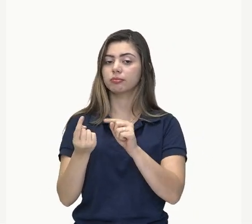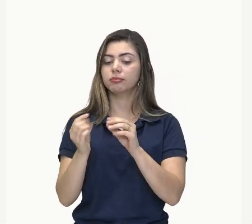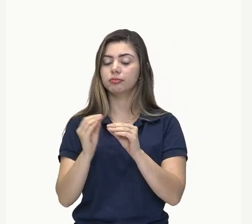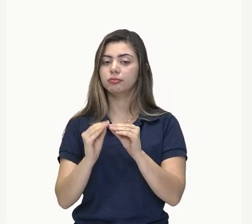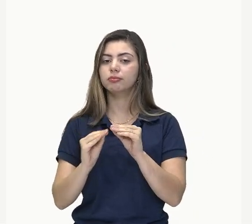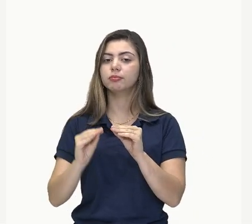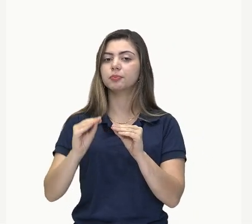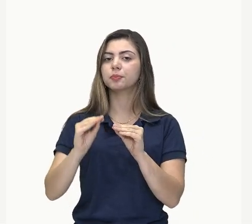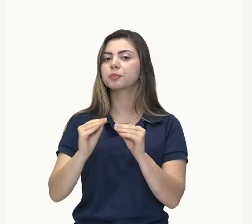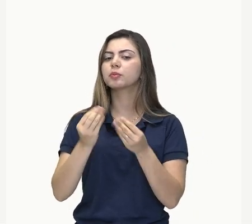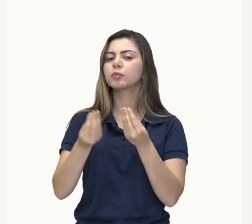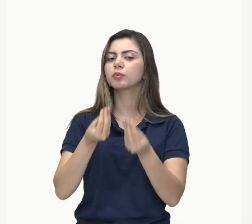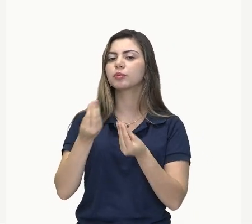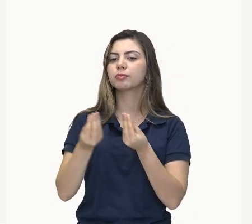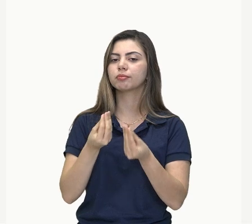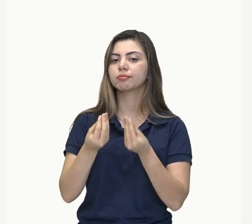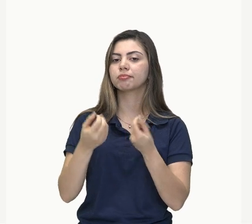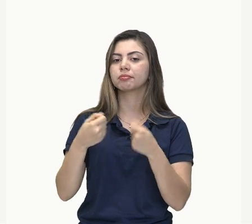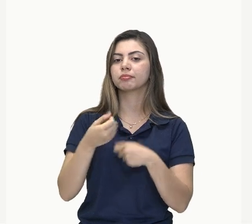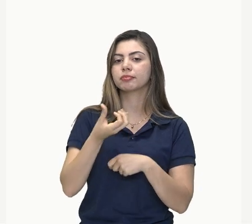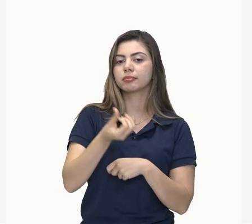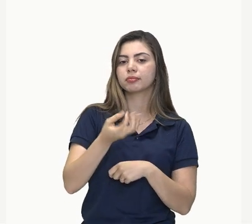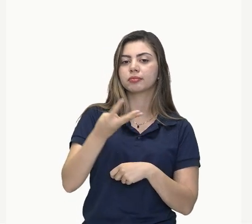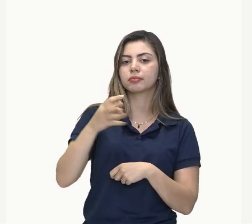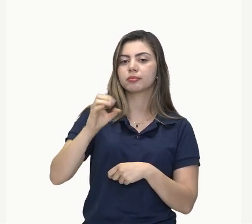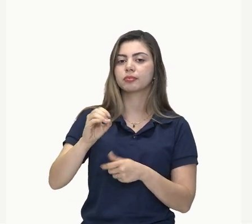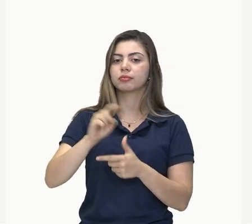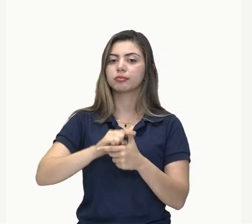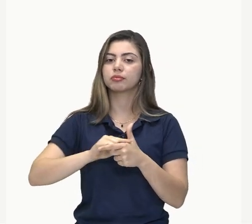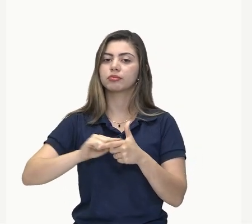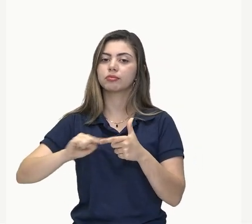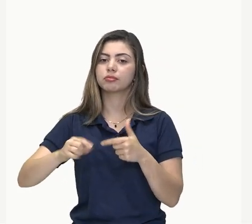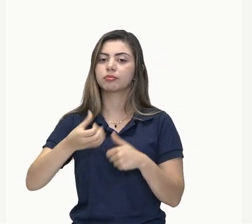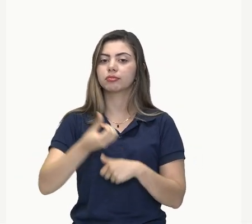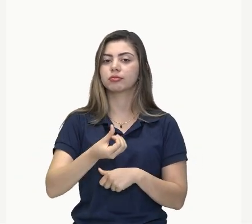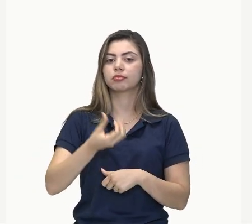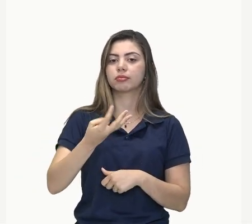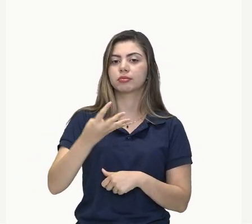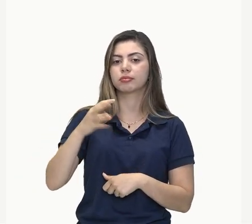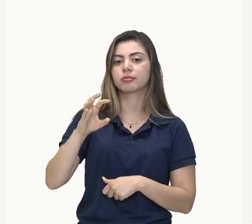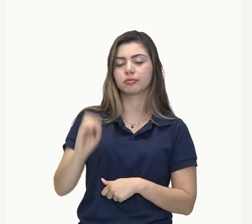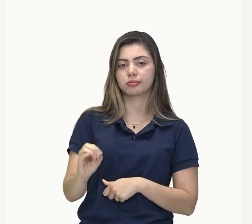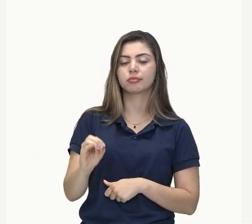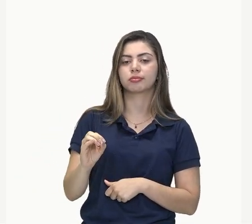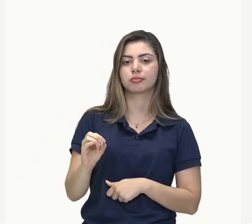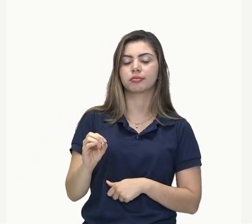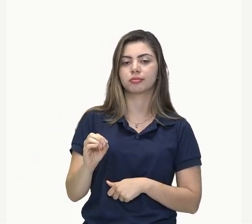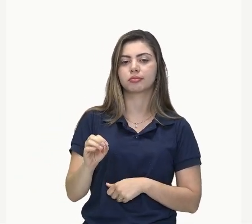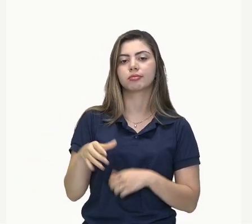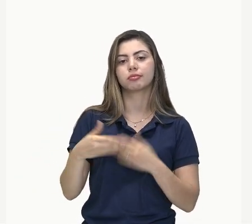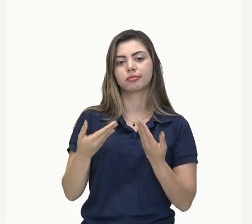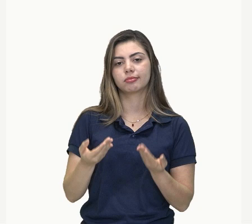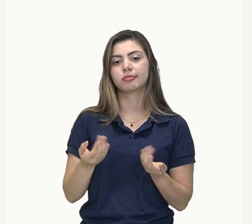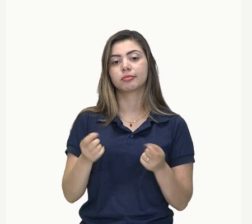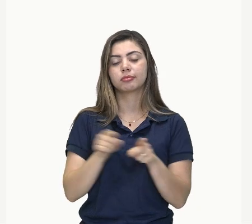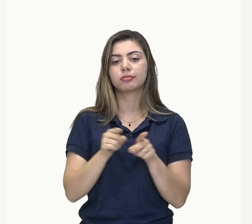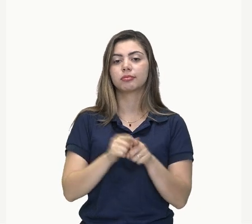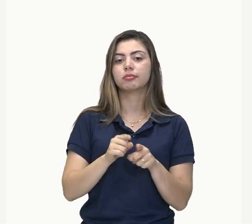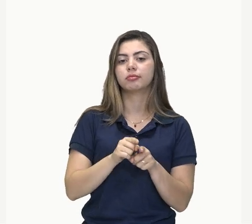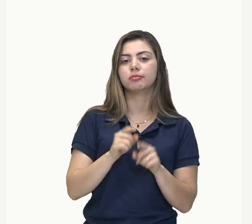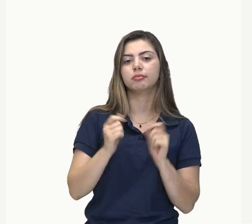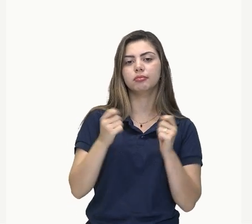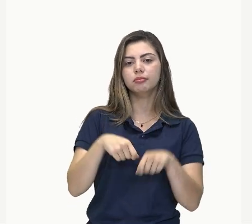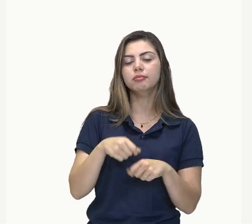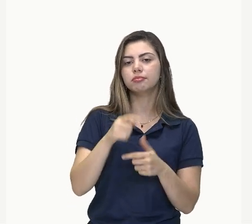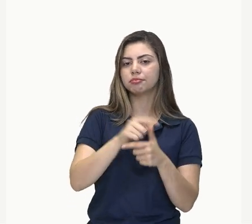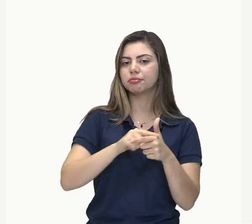final, a gente pega esse valor e divide por ele mesmo, né? Por ele mesmo. E aproveita e divide lá nos outros